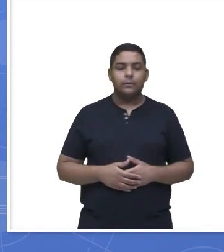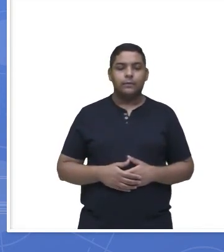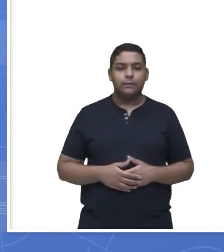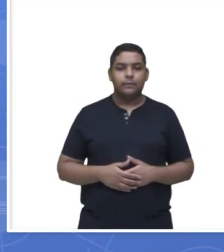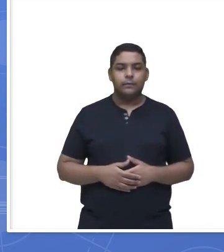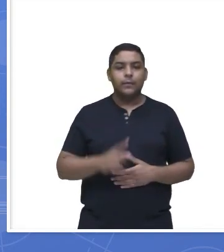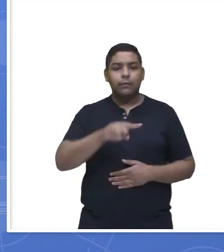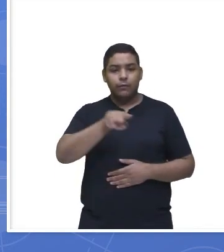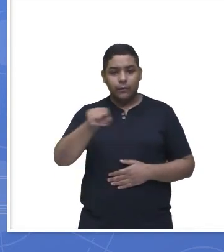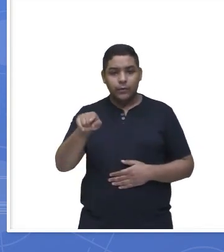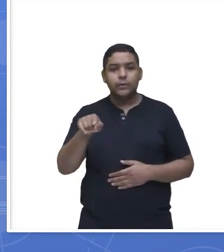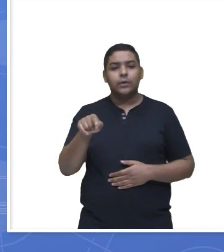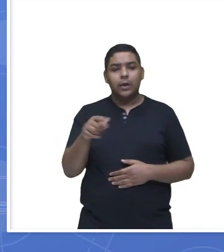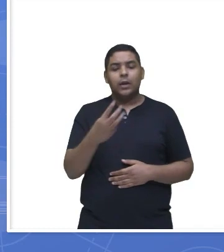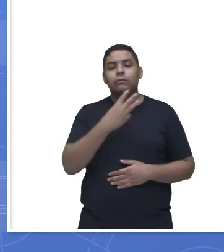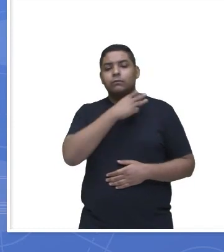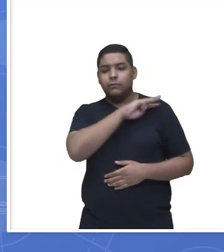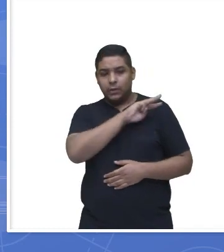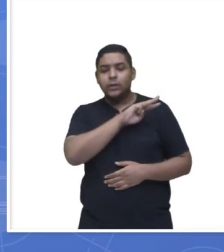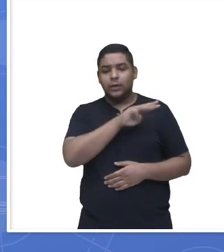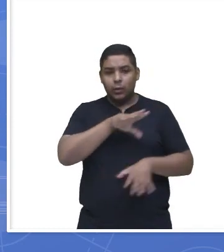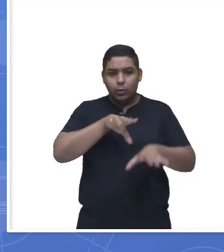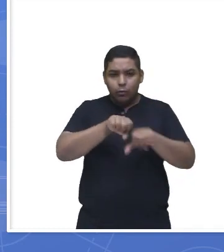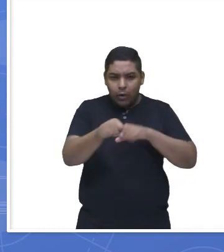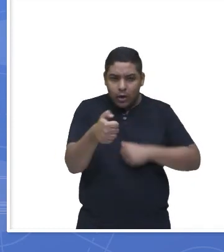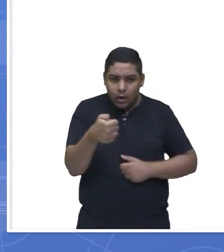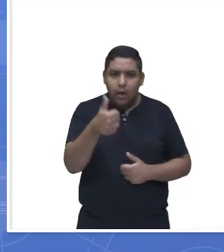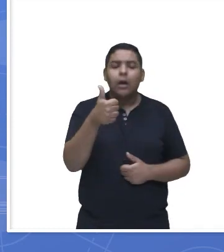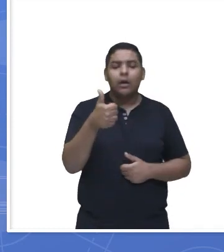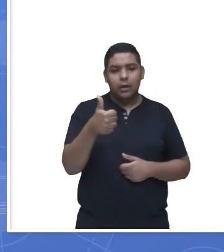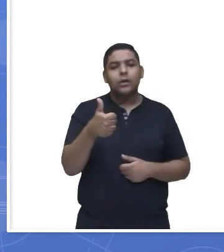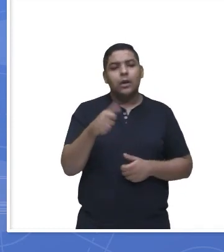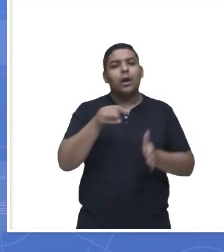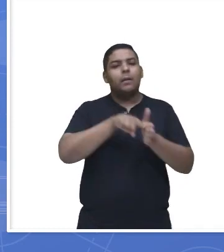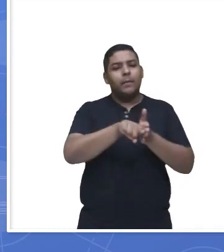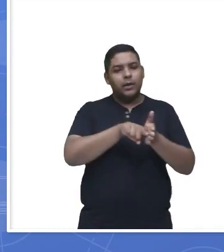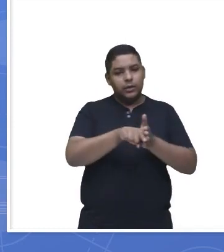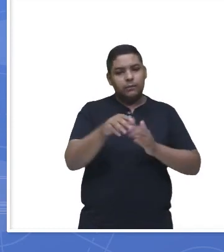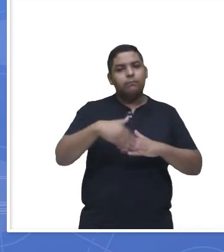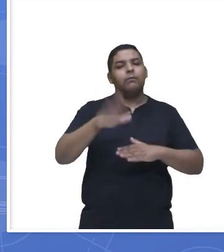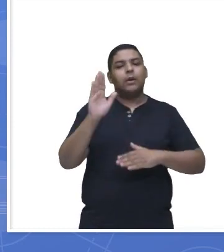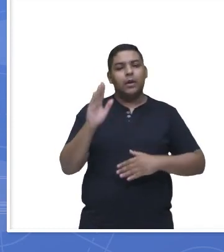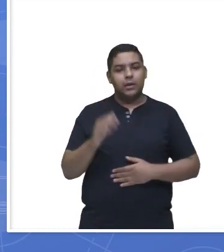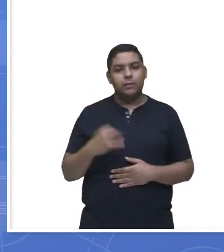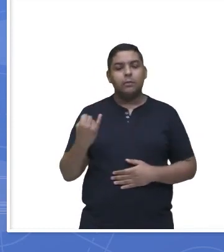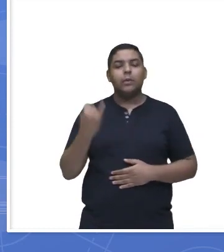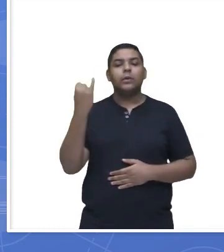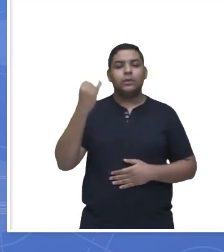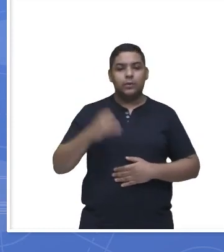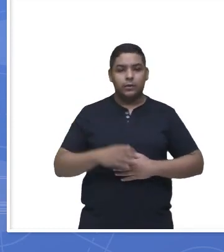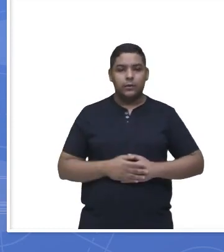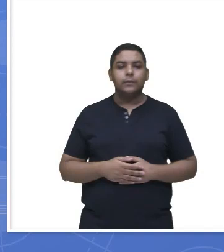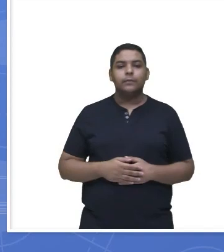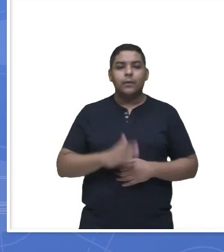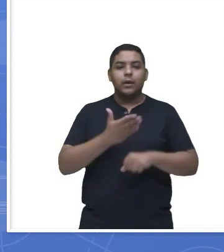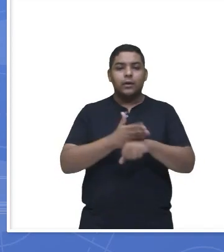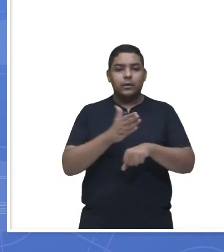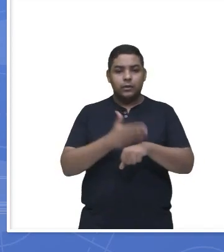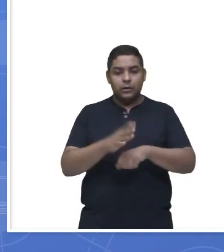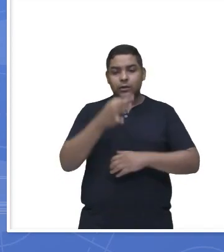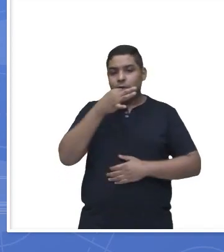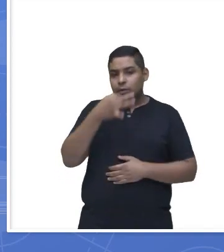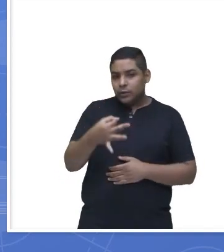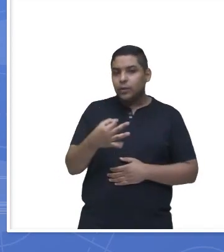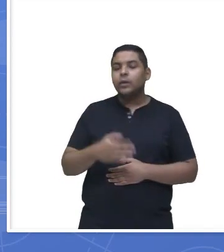Você, finalista, é muito importante que você conheça mais sobre Augusto dos Anjos. O Exercitando trouxe as questões, mas também uma dica